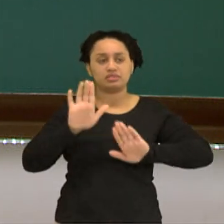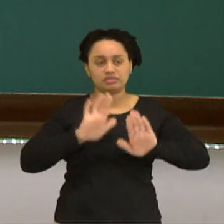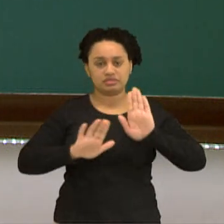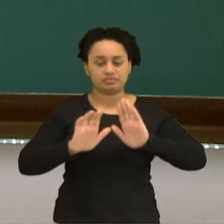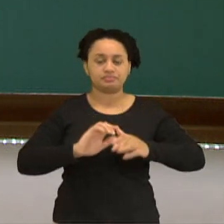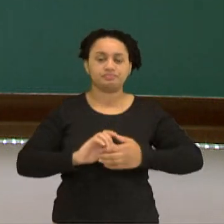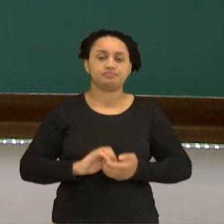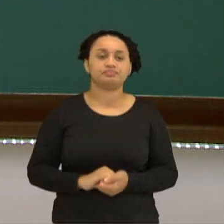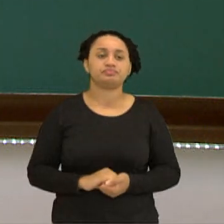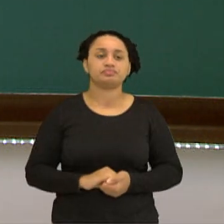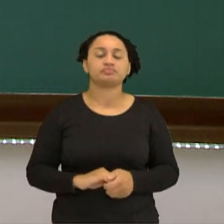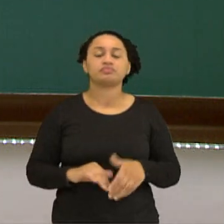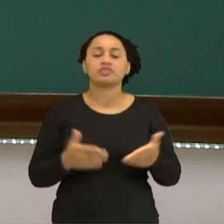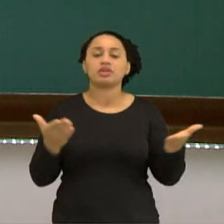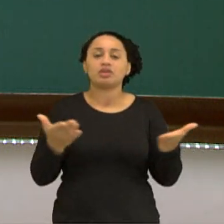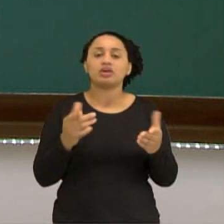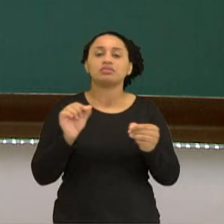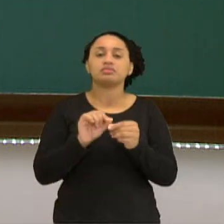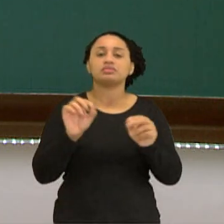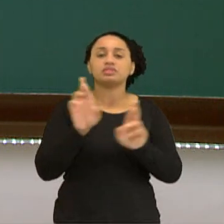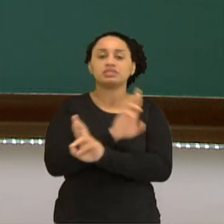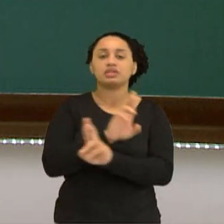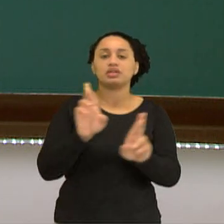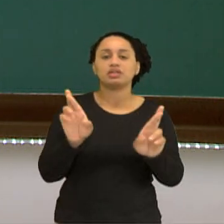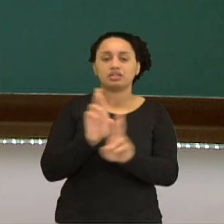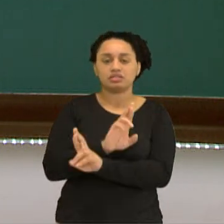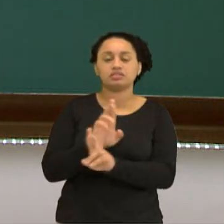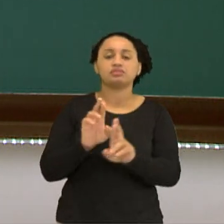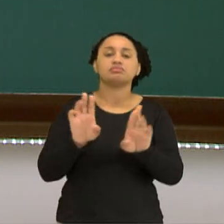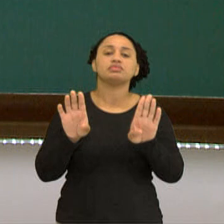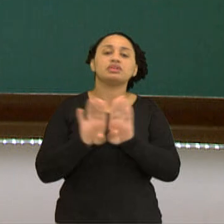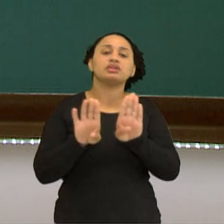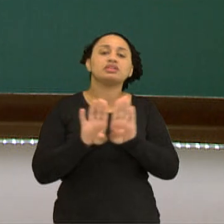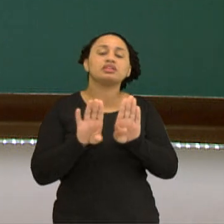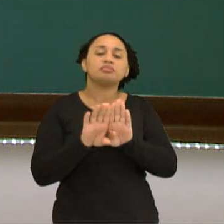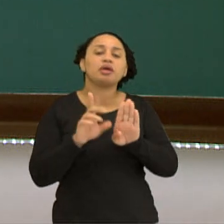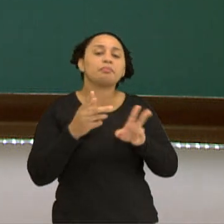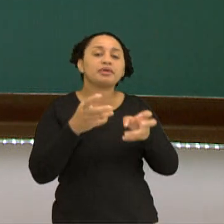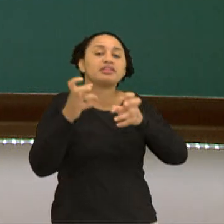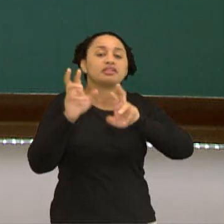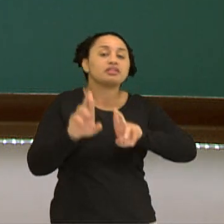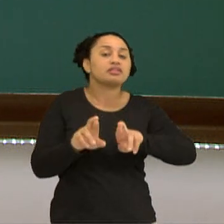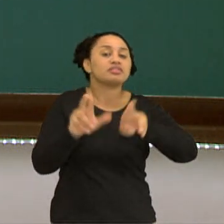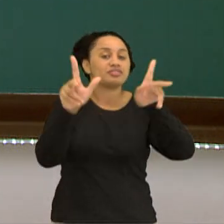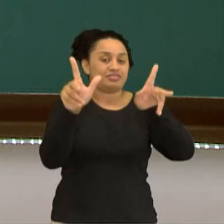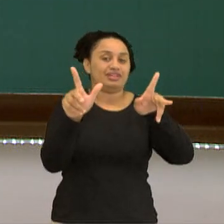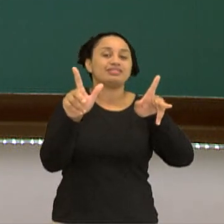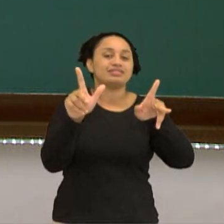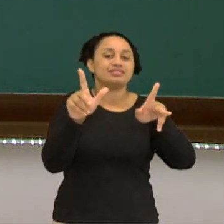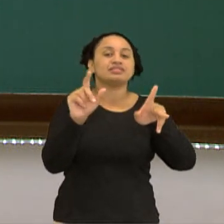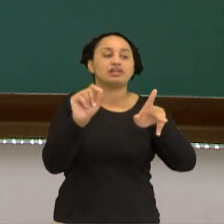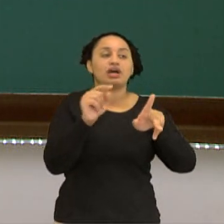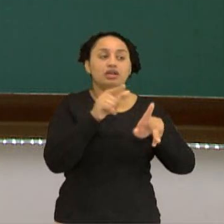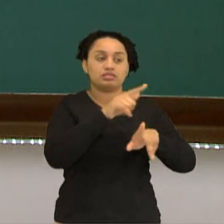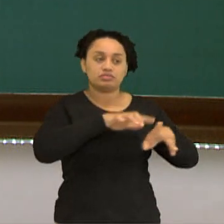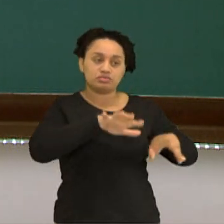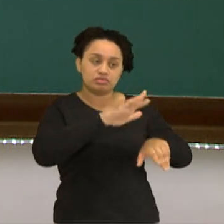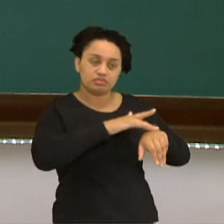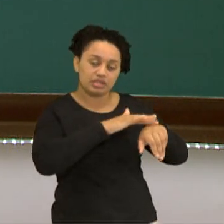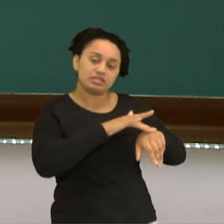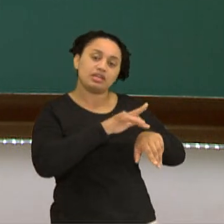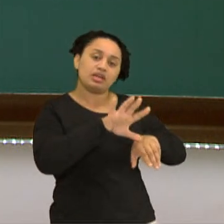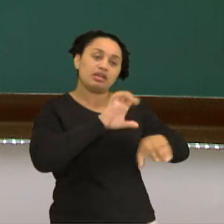bom? Então vamos fazer essa relação e vamos fazer a diferenciação principalmente, doenças causadas pelo